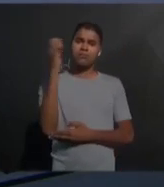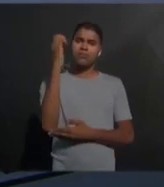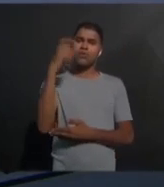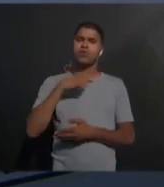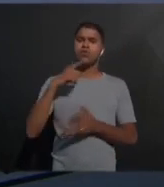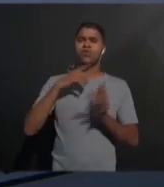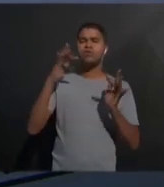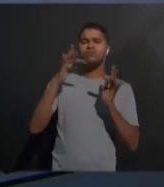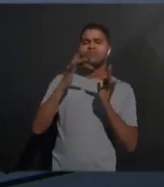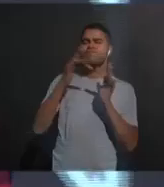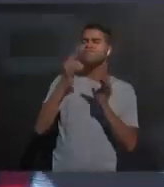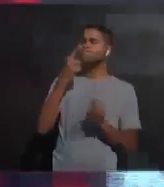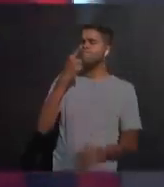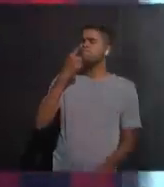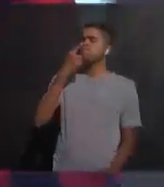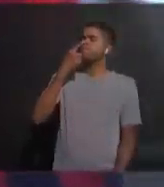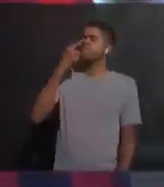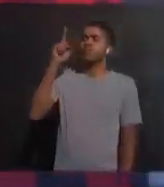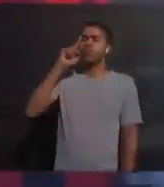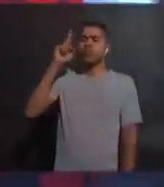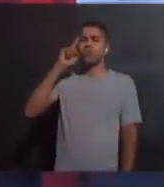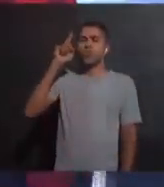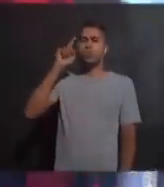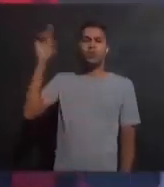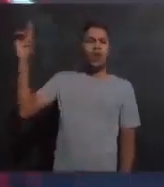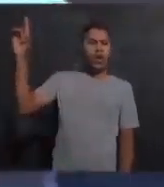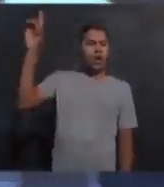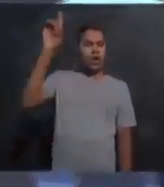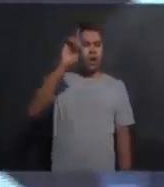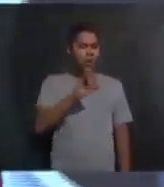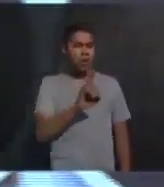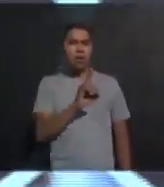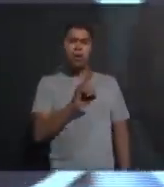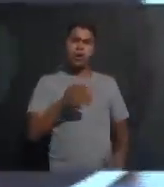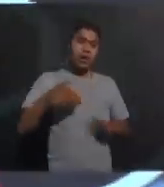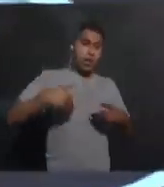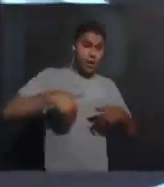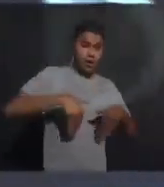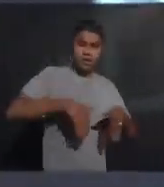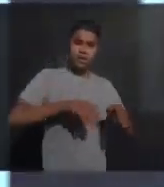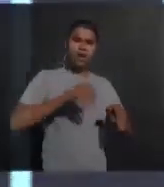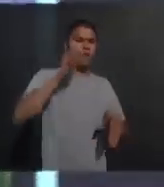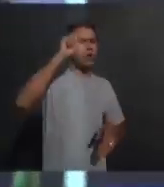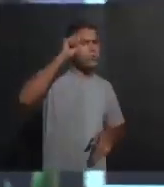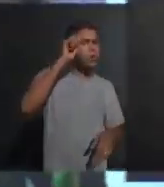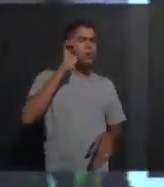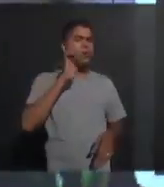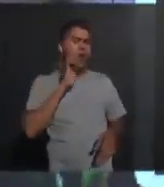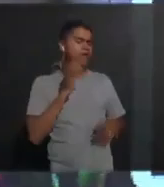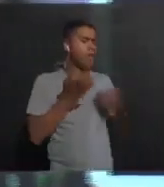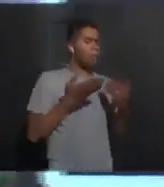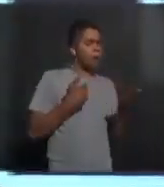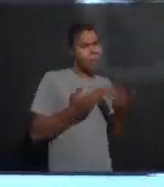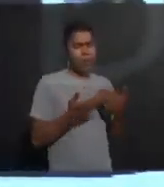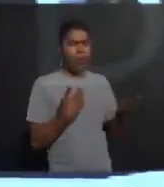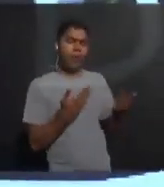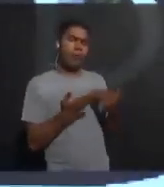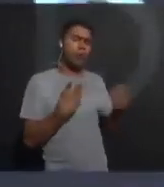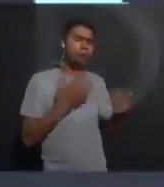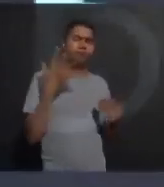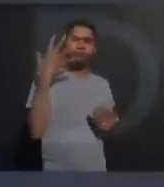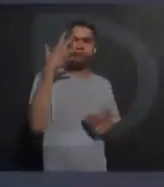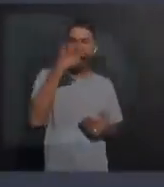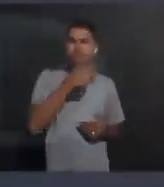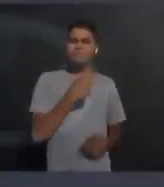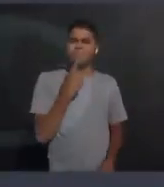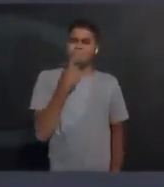intimidade com ele todos os dias no jardim do éden ele levava adão e eva pra passear ele conversava com eles e era linda que